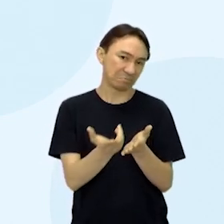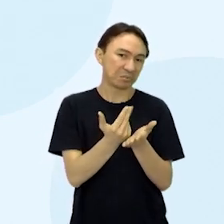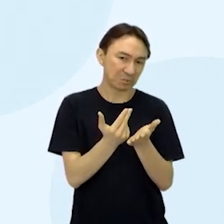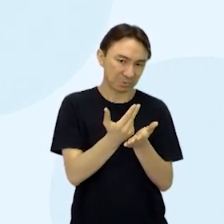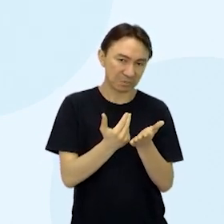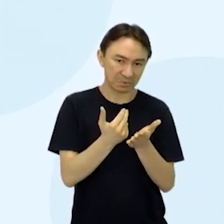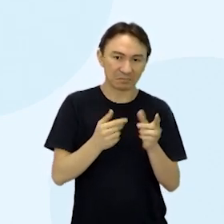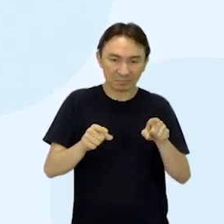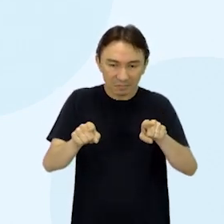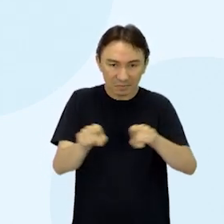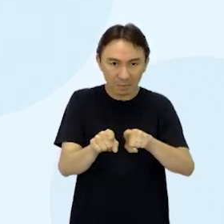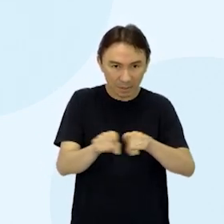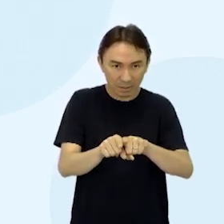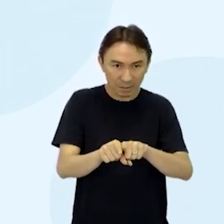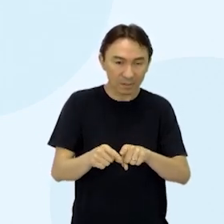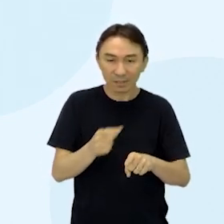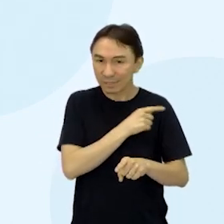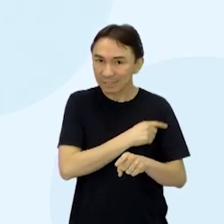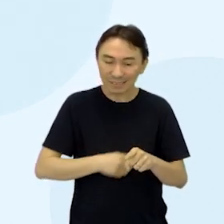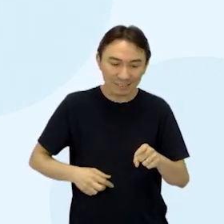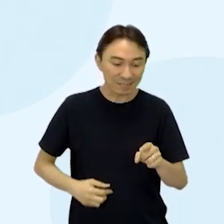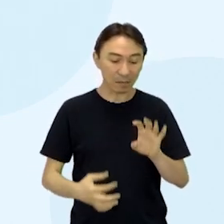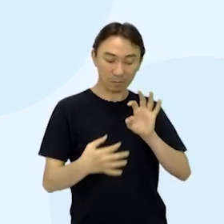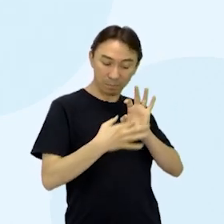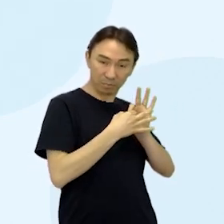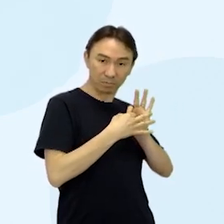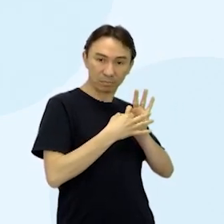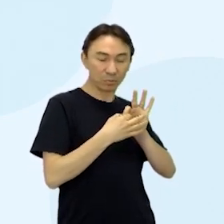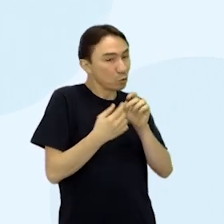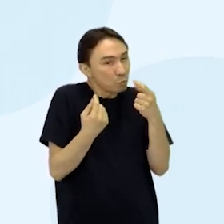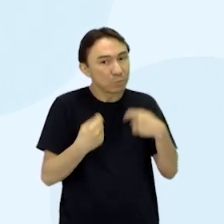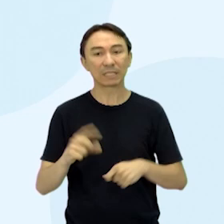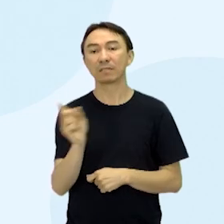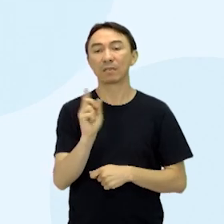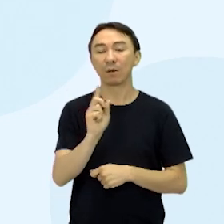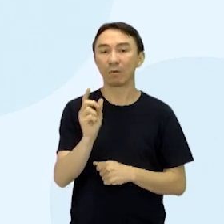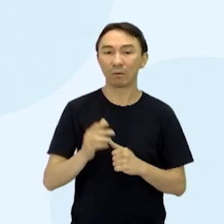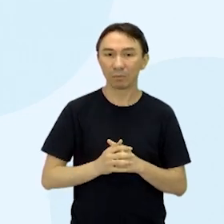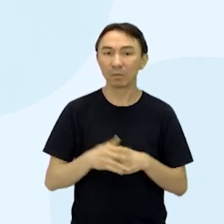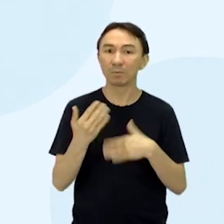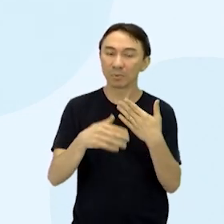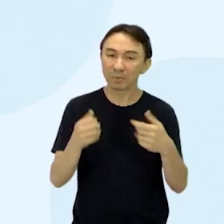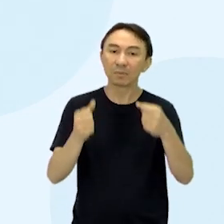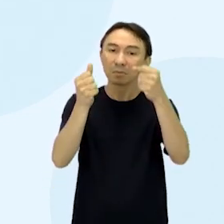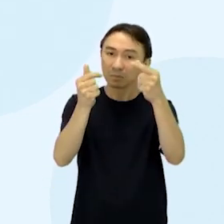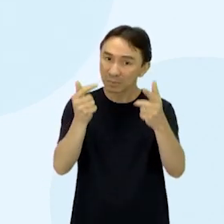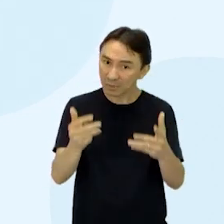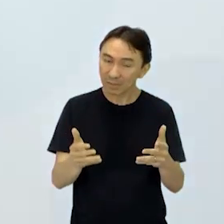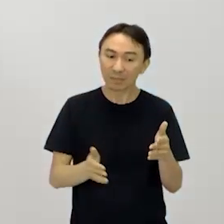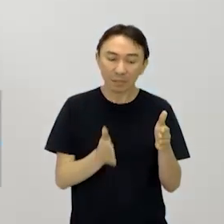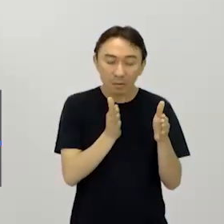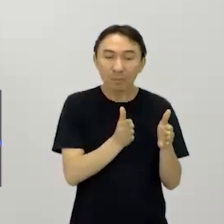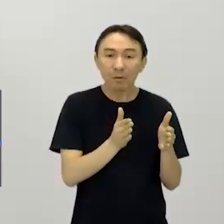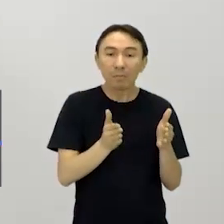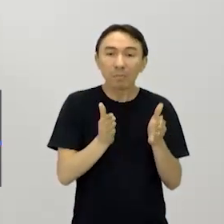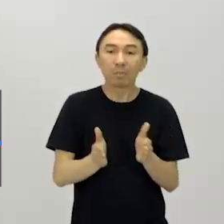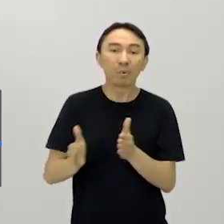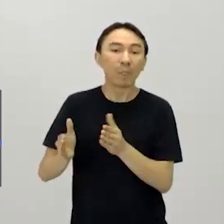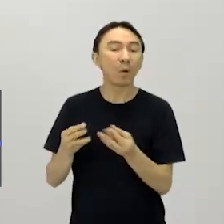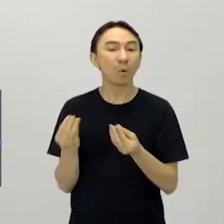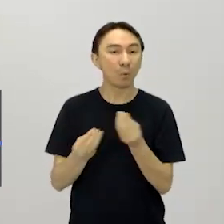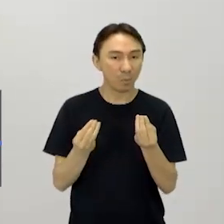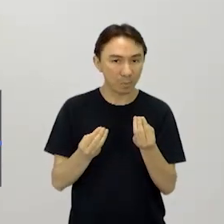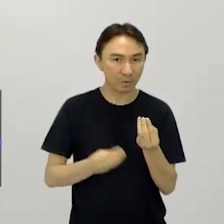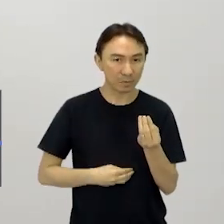Que é não recursiva. E em seguida, explique qual a regularidade. Lembrando que não recursiva não depende de